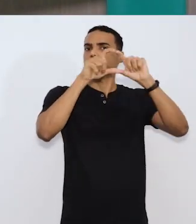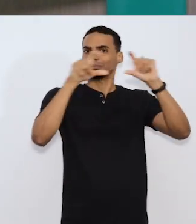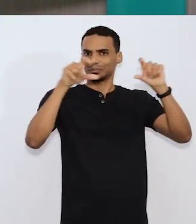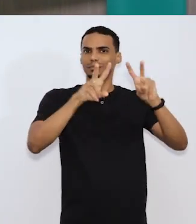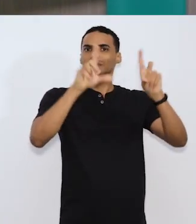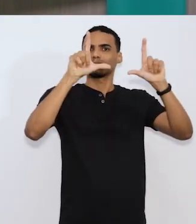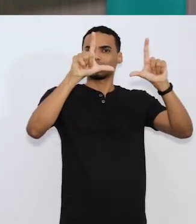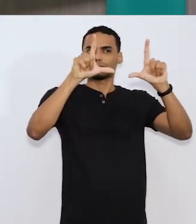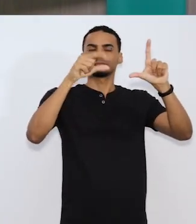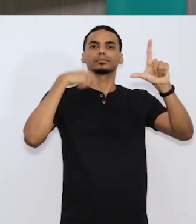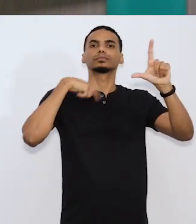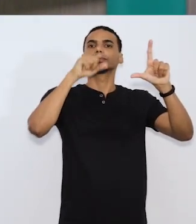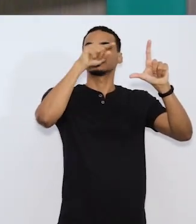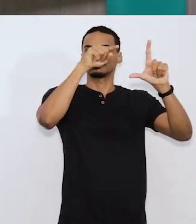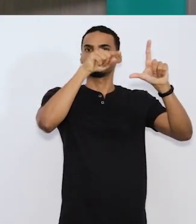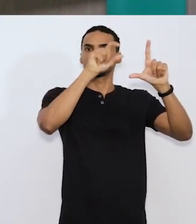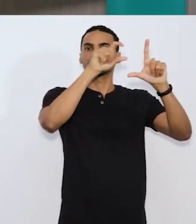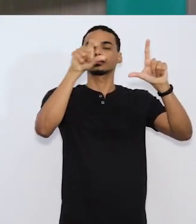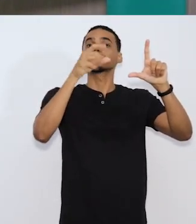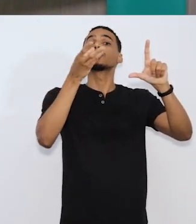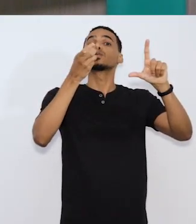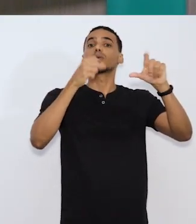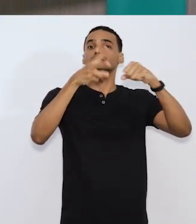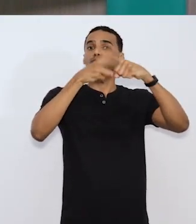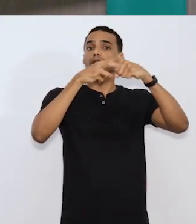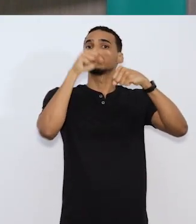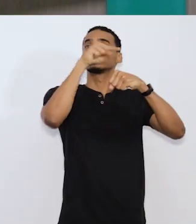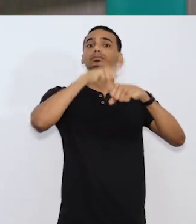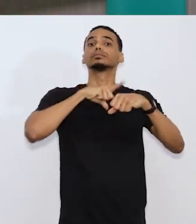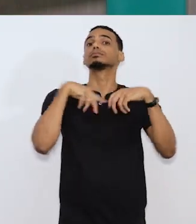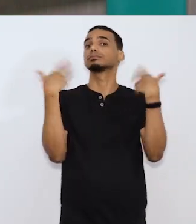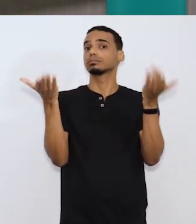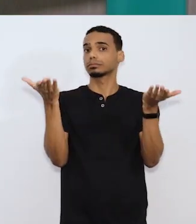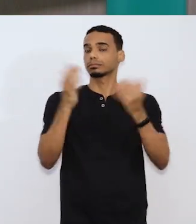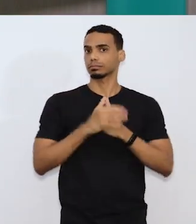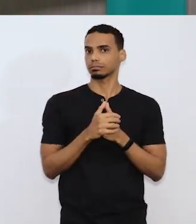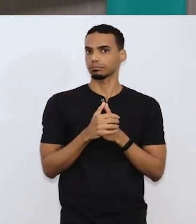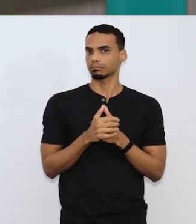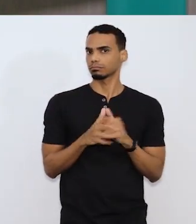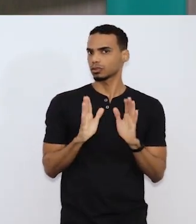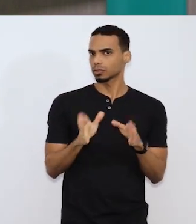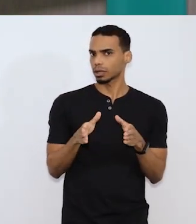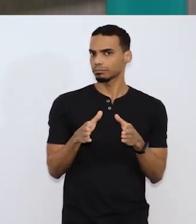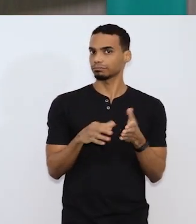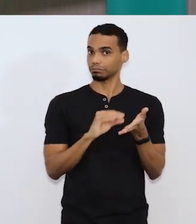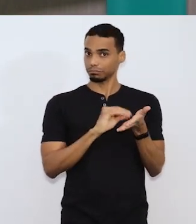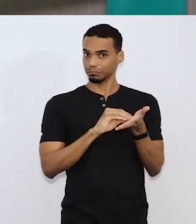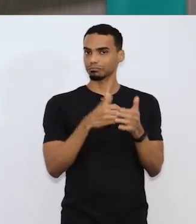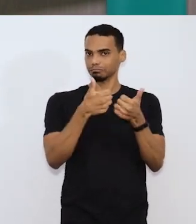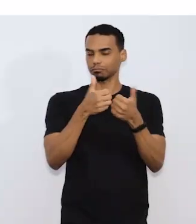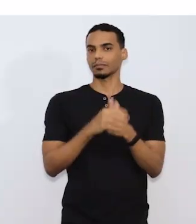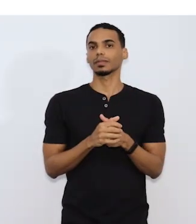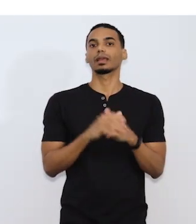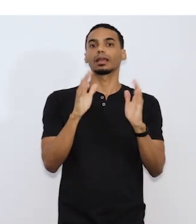balão, olhando a fala desse personagem, quantos verbos eu encontro aí? Marcaram, responderam aí no caderno.